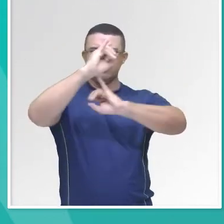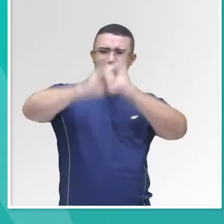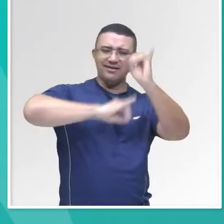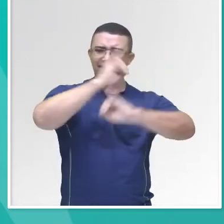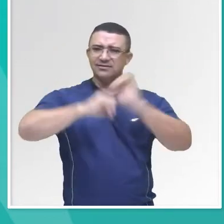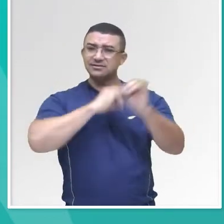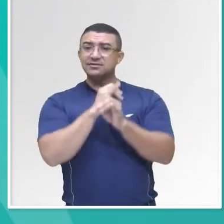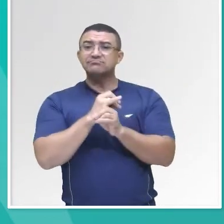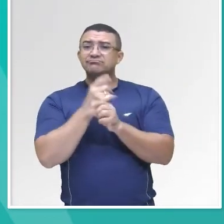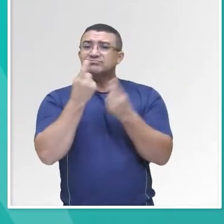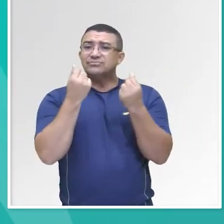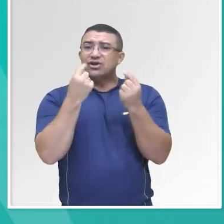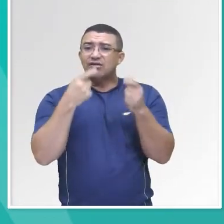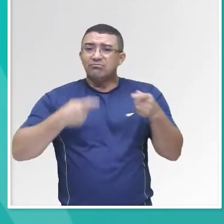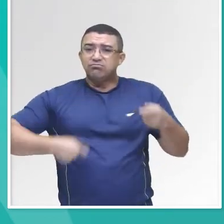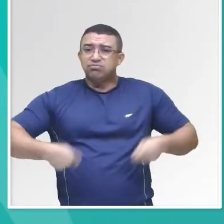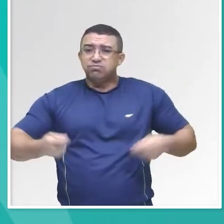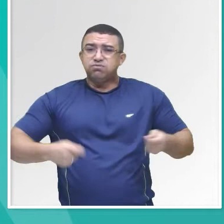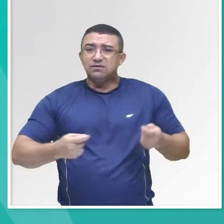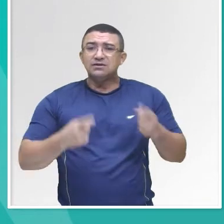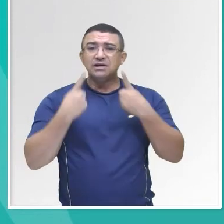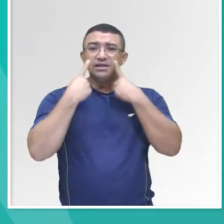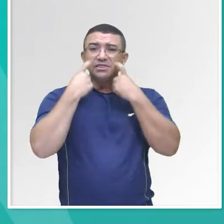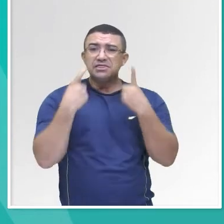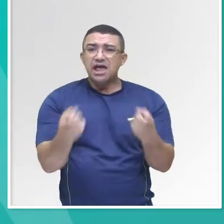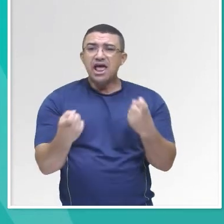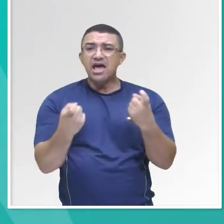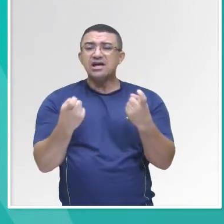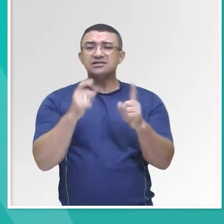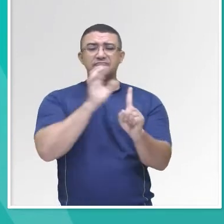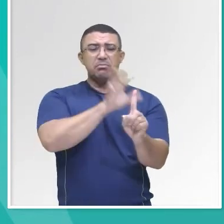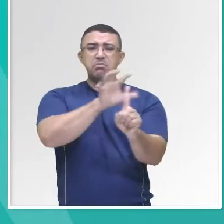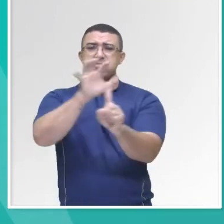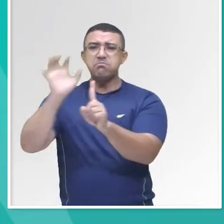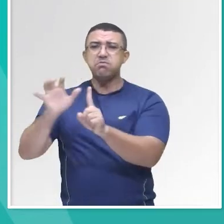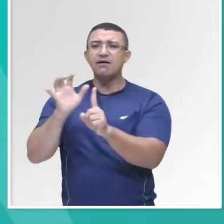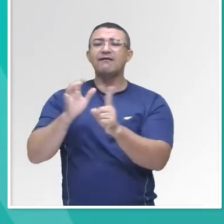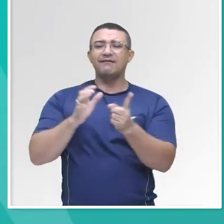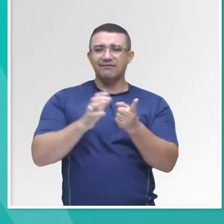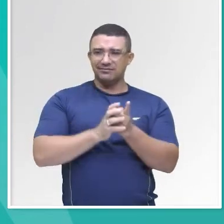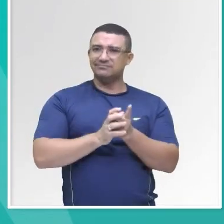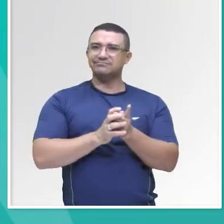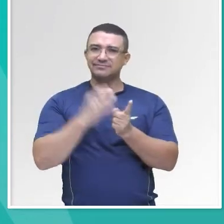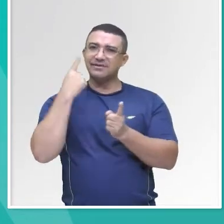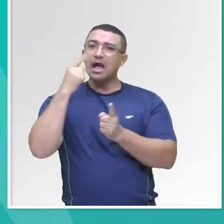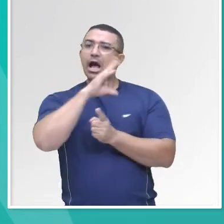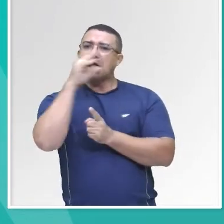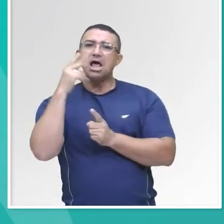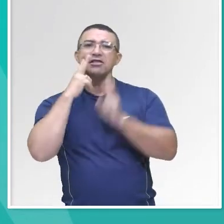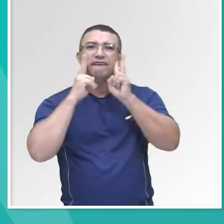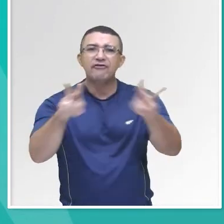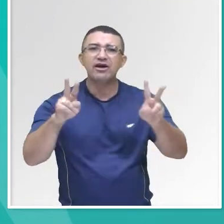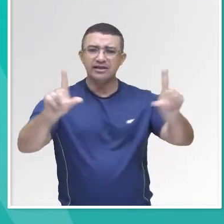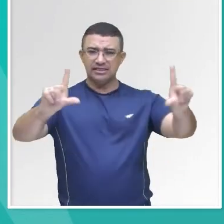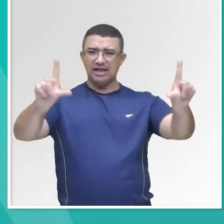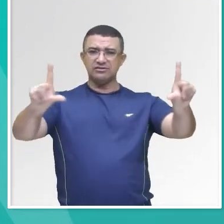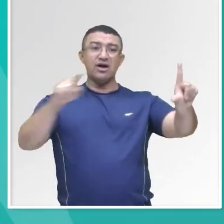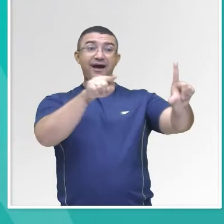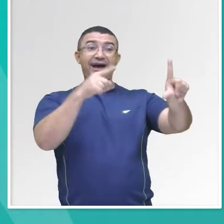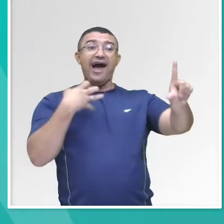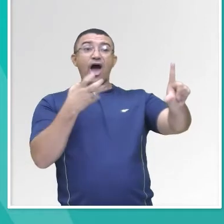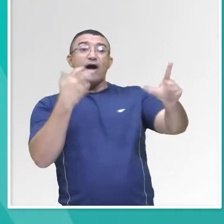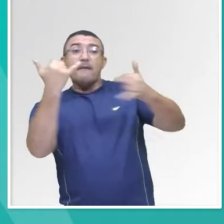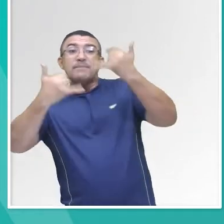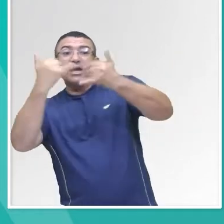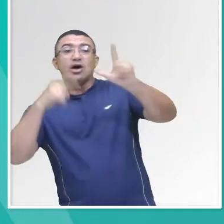que estimula? Né? A televisão, a internet, as propagandas que se vê, né, por meio das mídias. E é